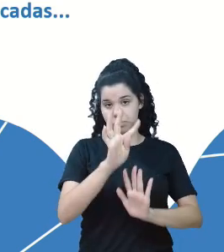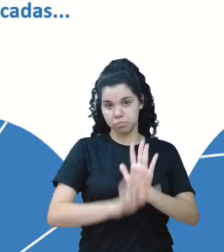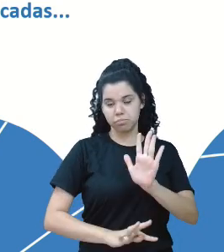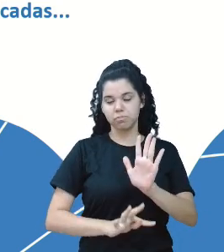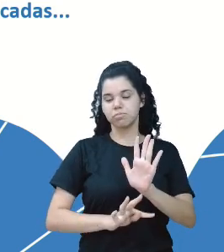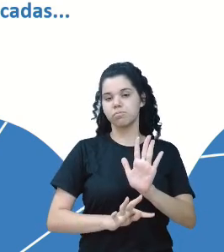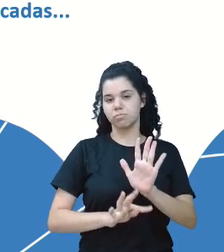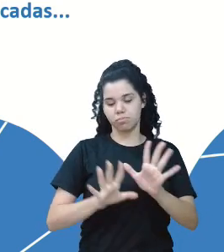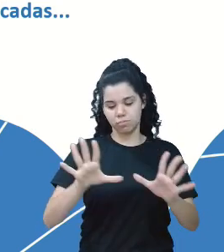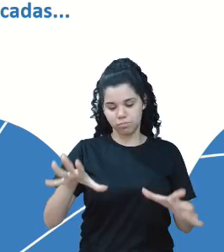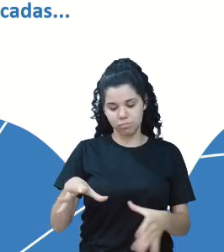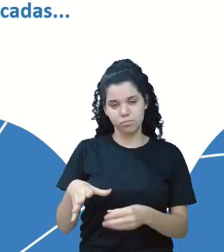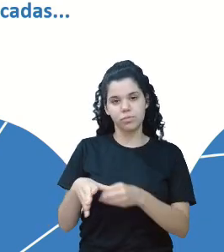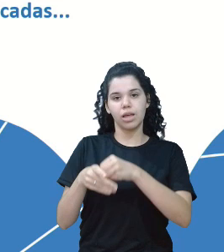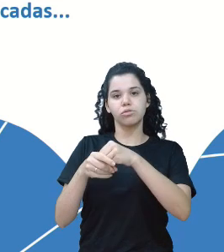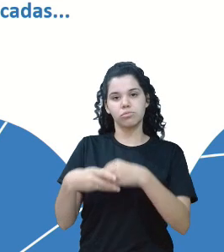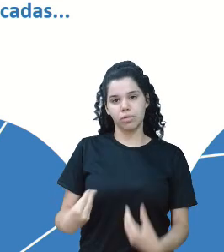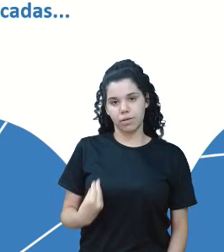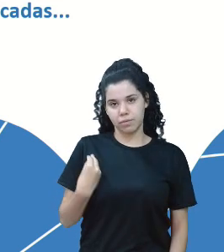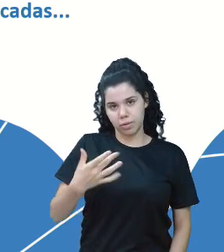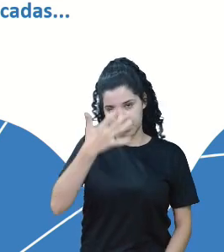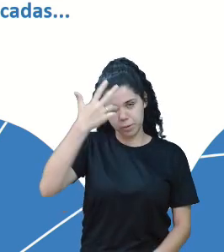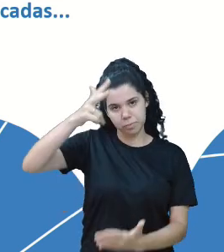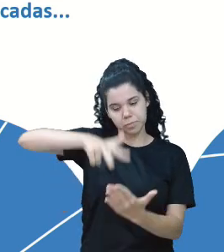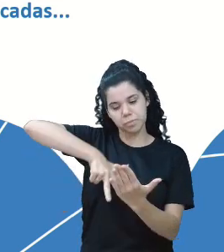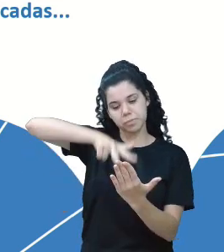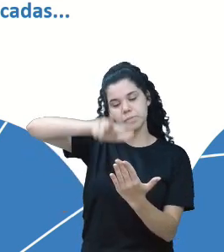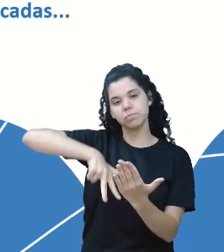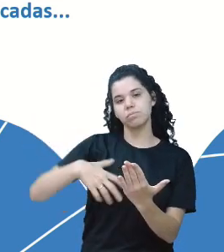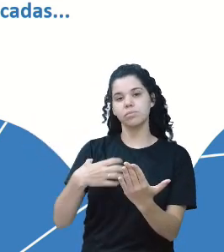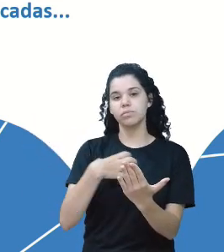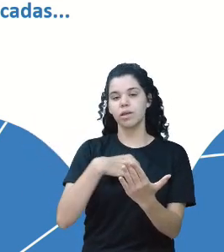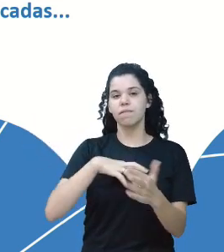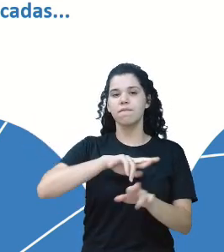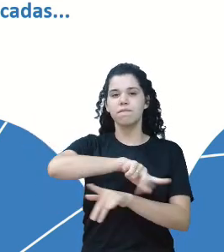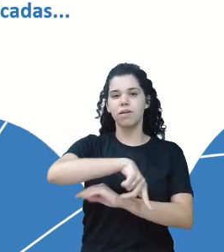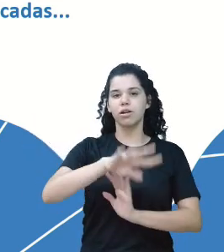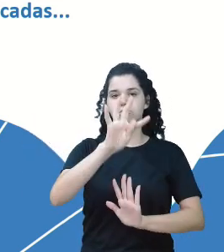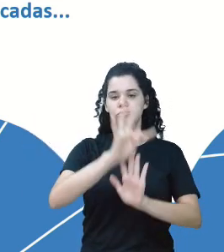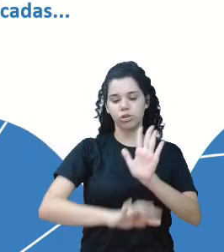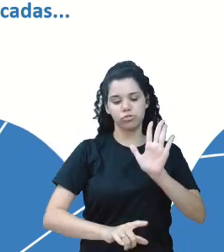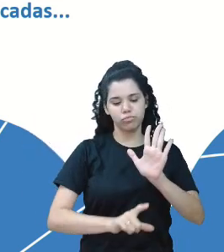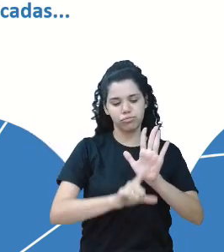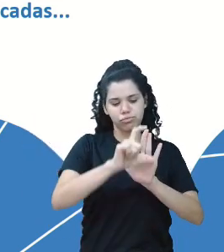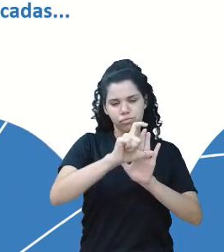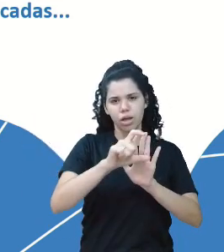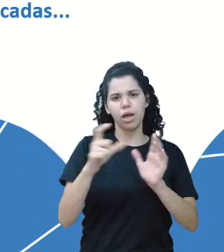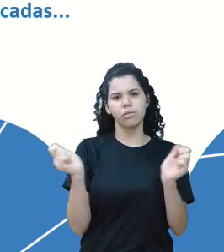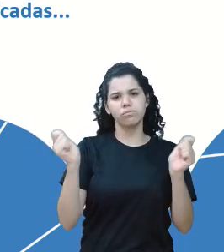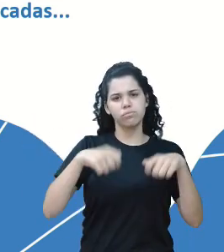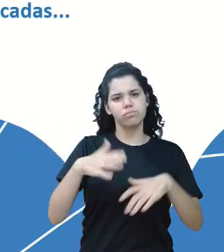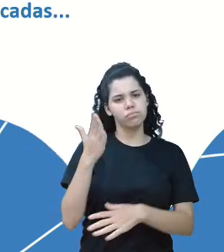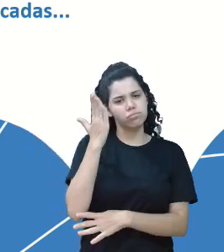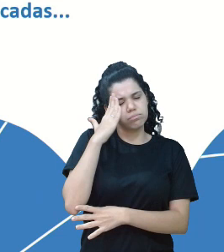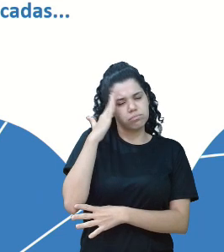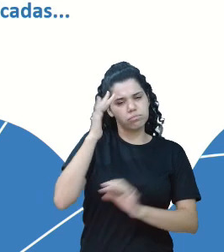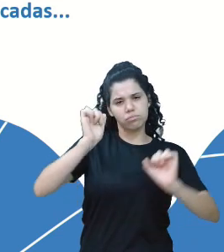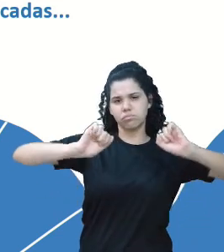parte da vida do leitor, pois está repleta de textos curtos, fáceis de serem